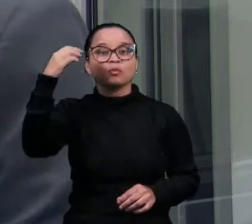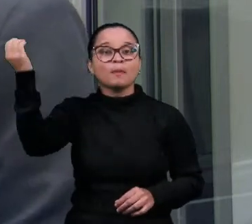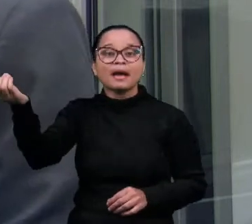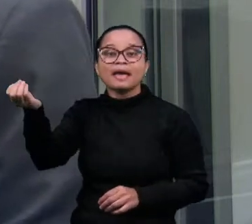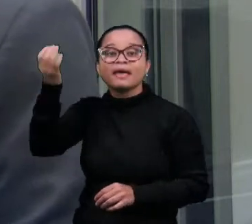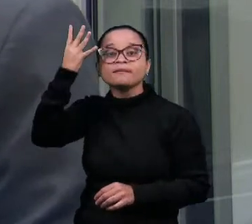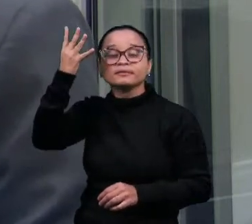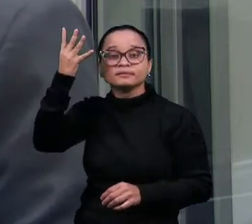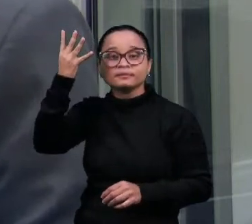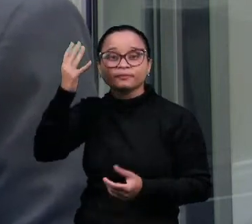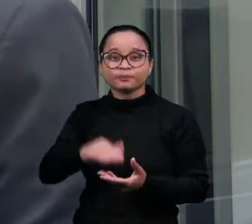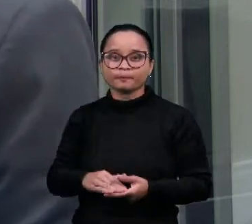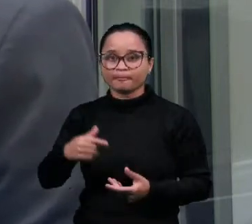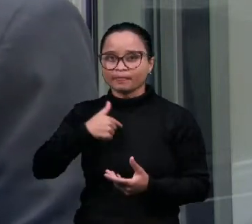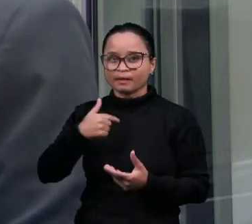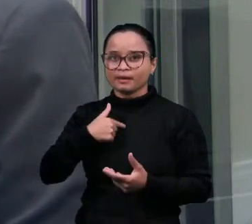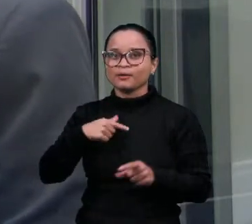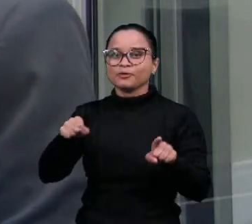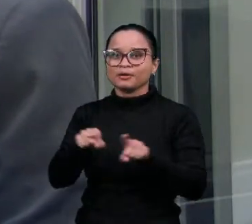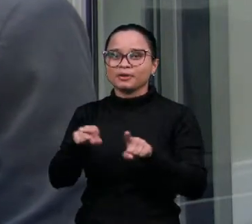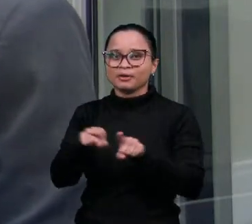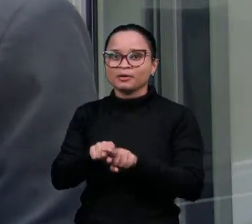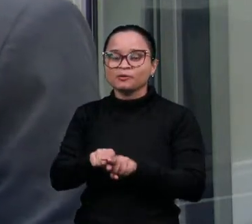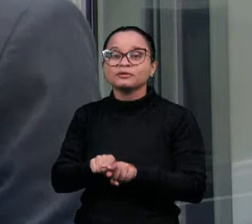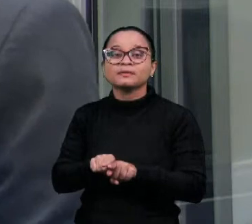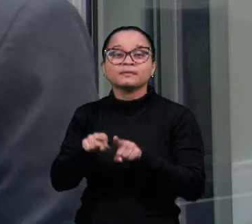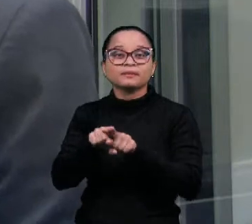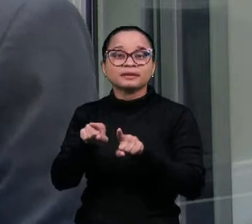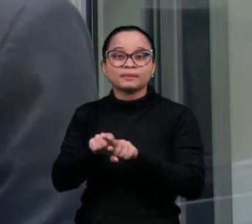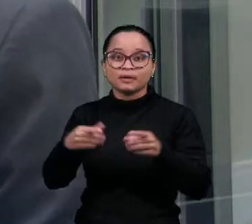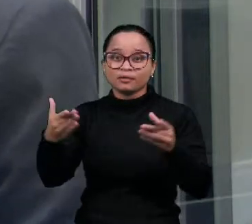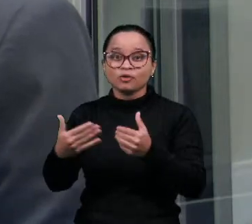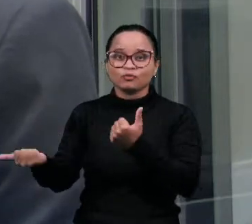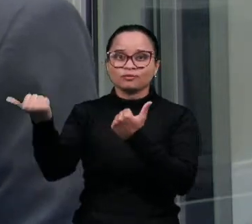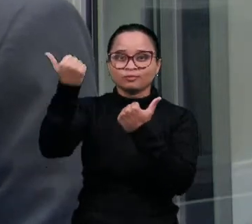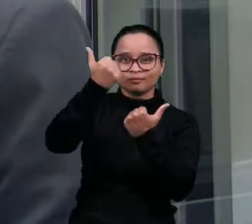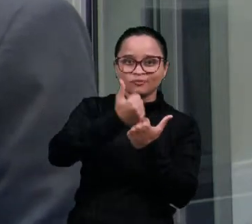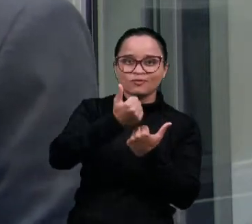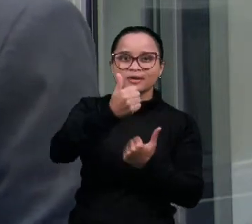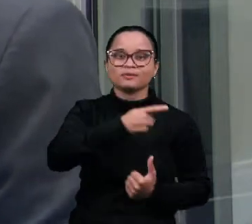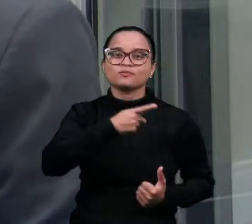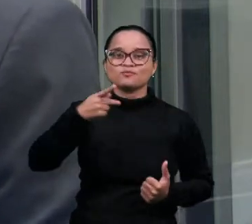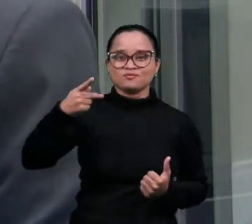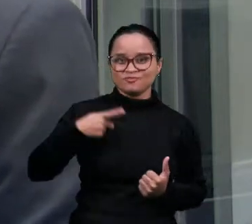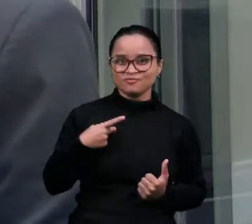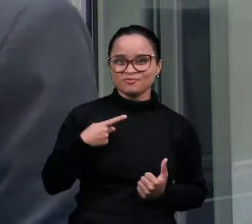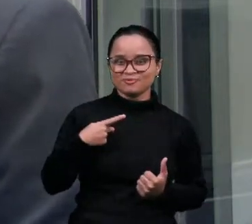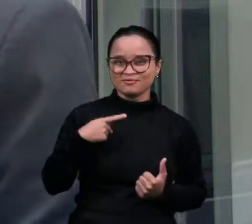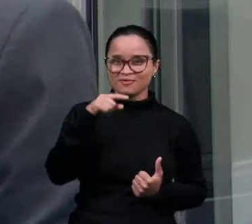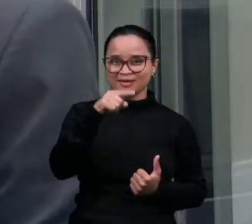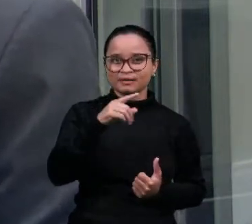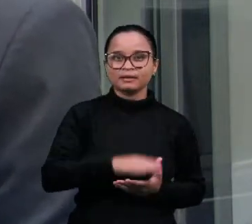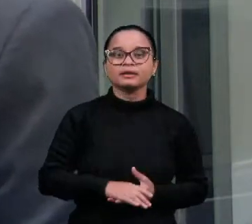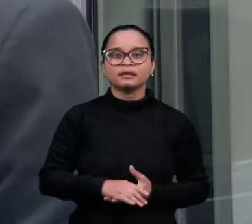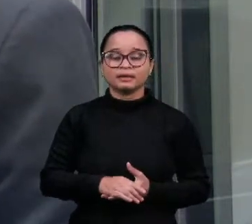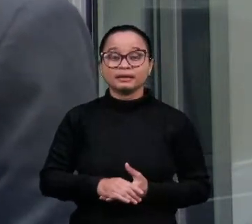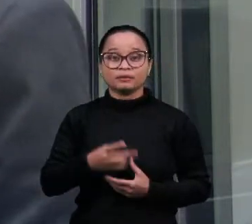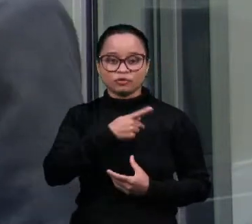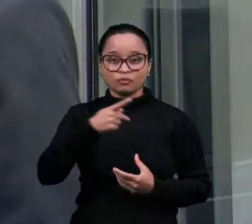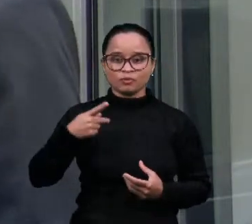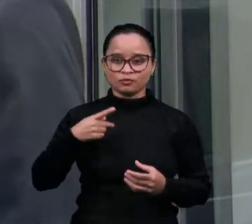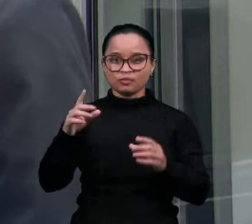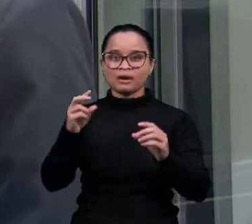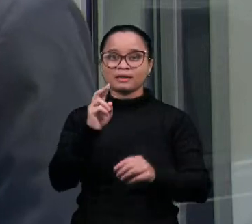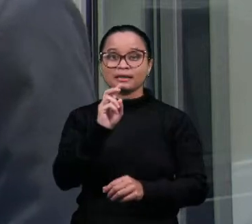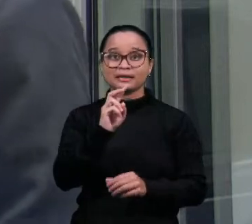do Senhor, eu assumi a igreja. O pastor que estava lá no momento, ele tinha duas igrejas, e foi o início do